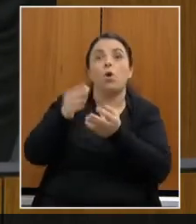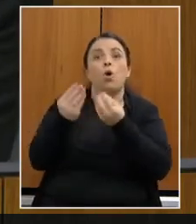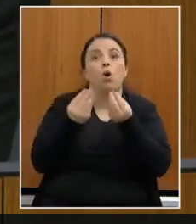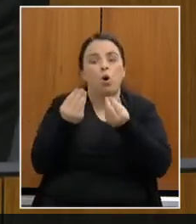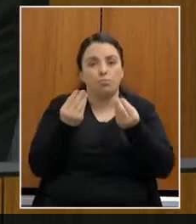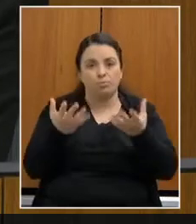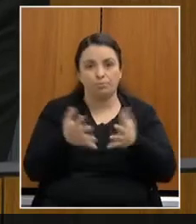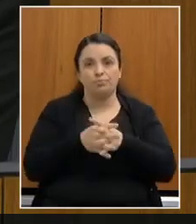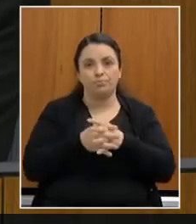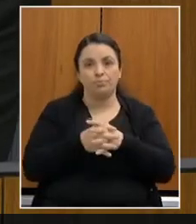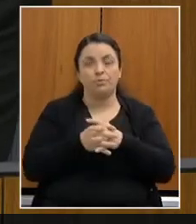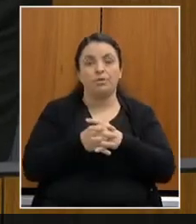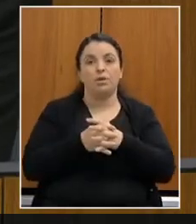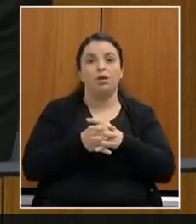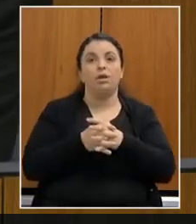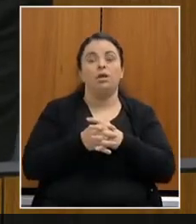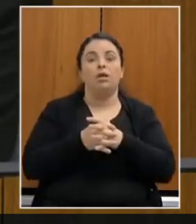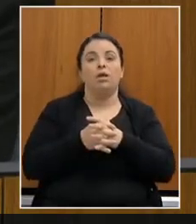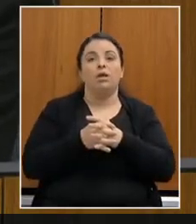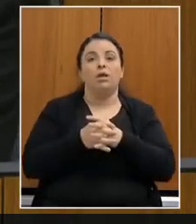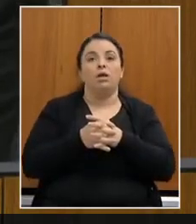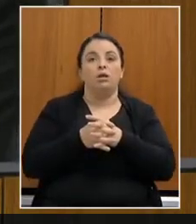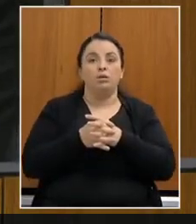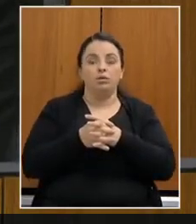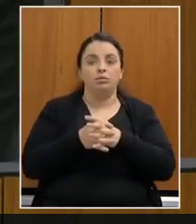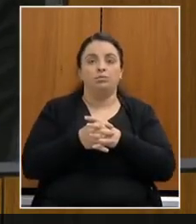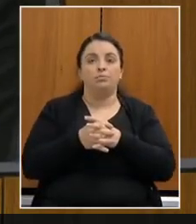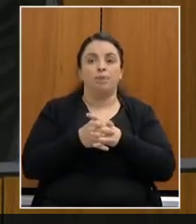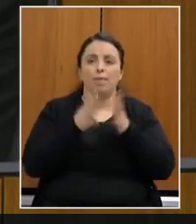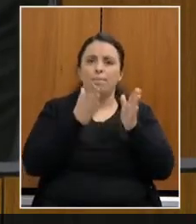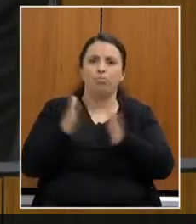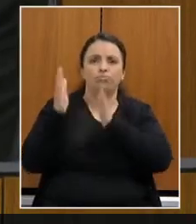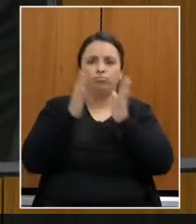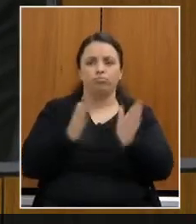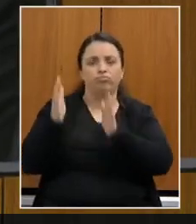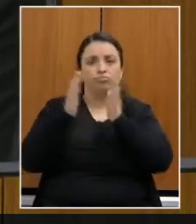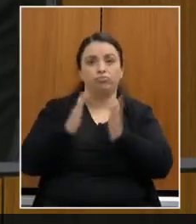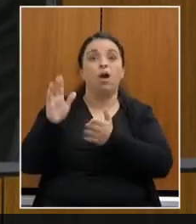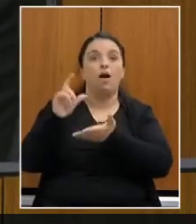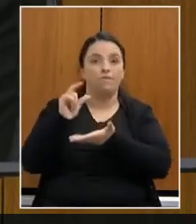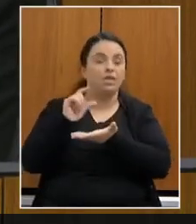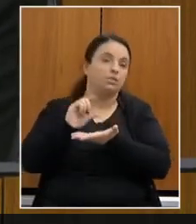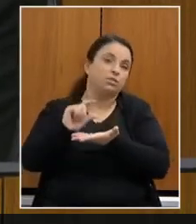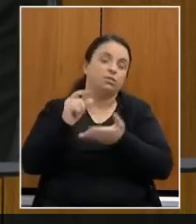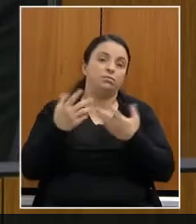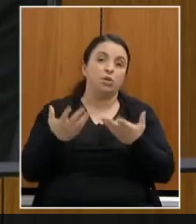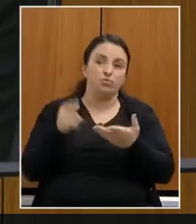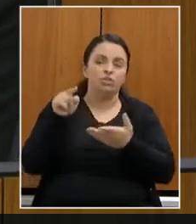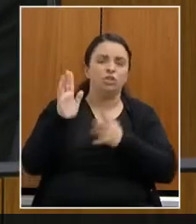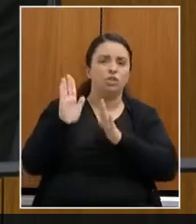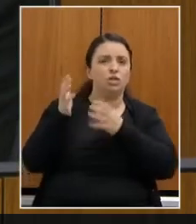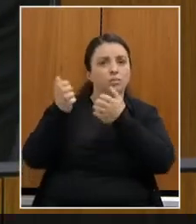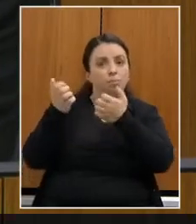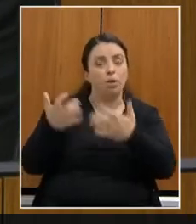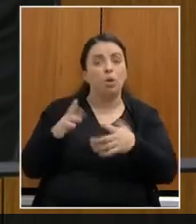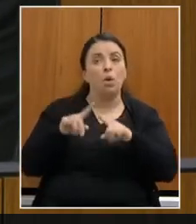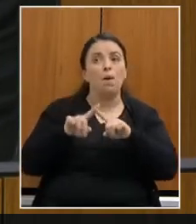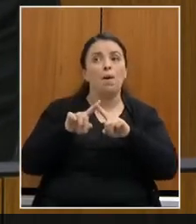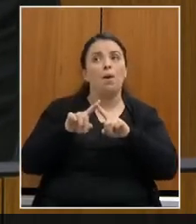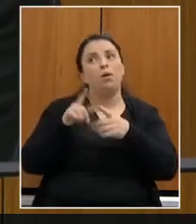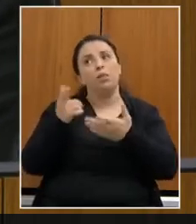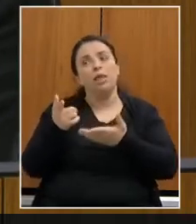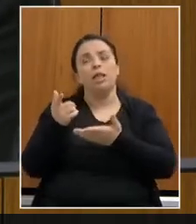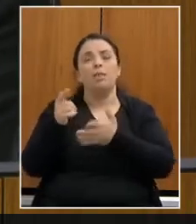foi mencionado nós temos ainda algumas interrogações do ponto de vista da pesquisa da